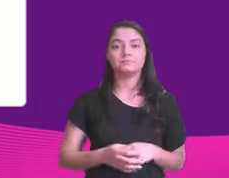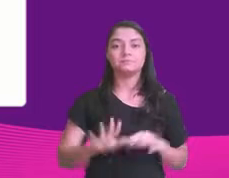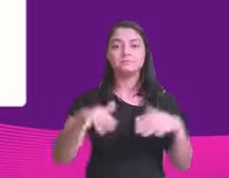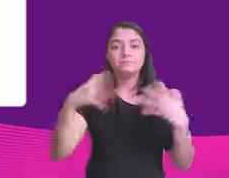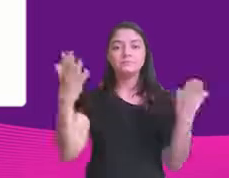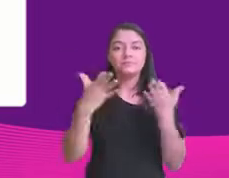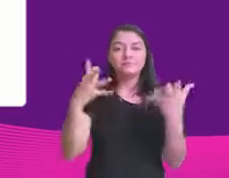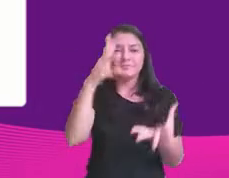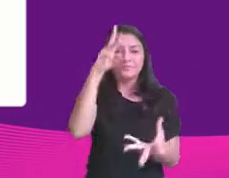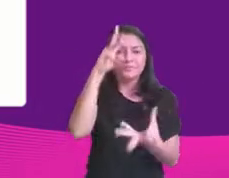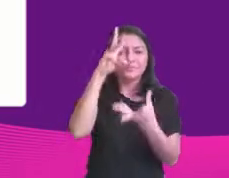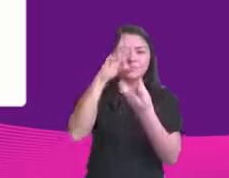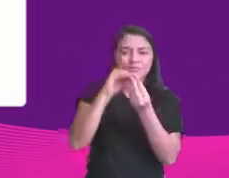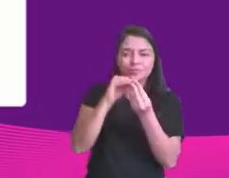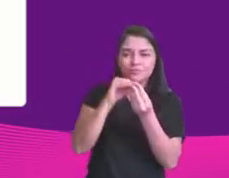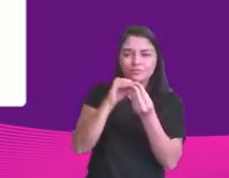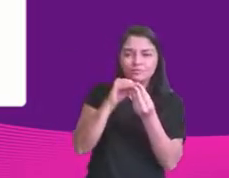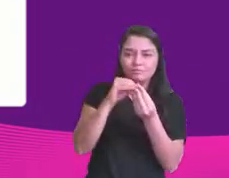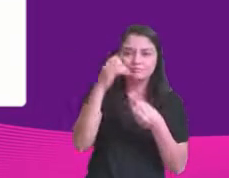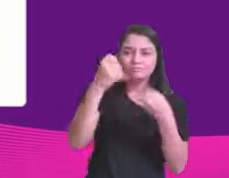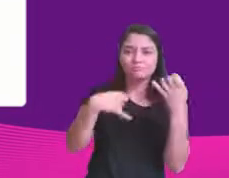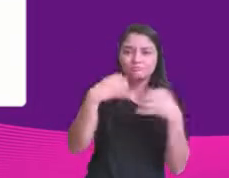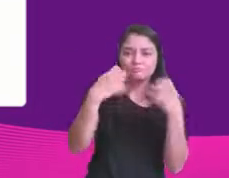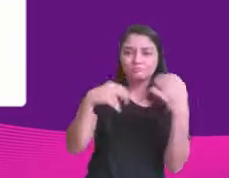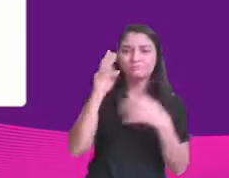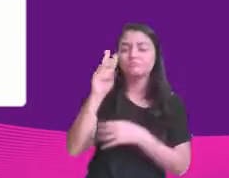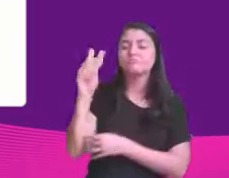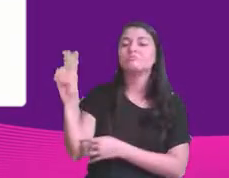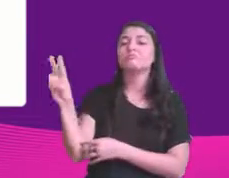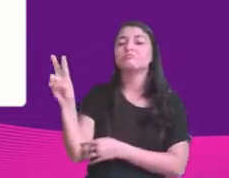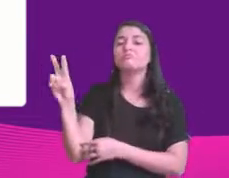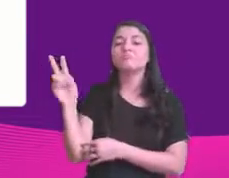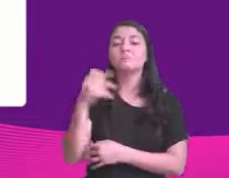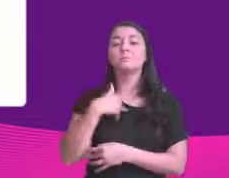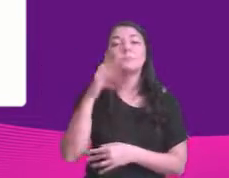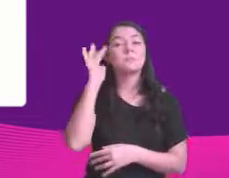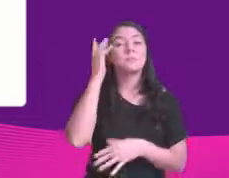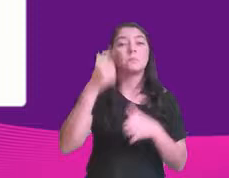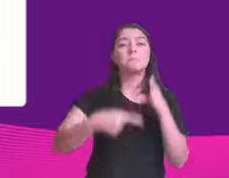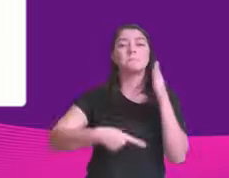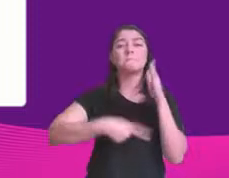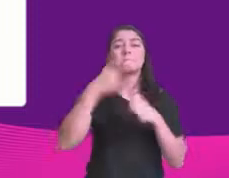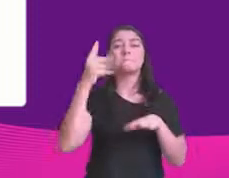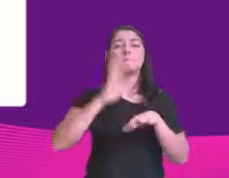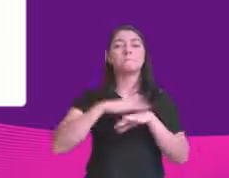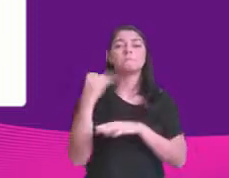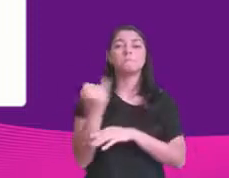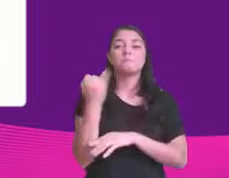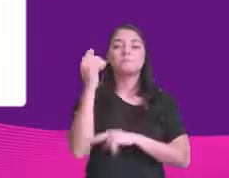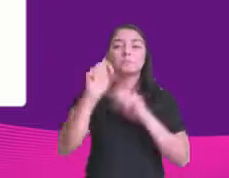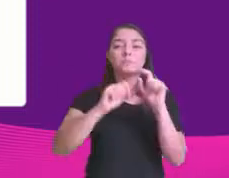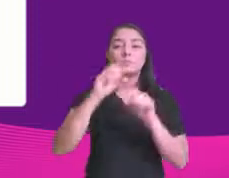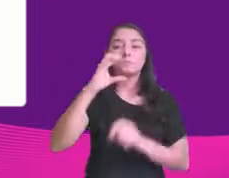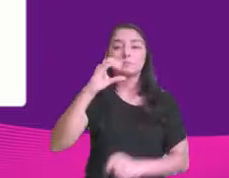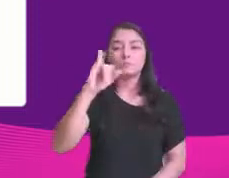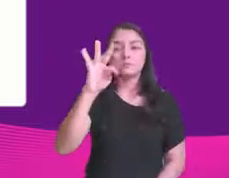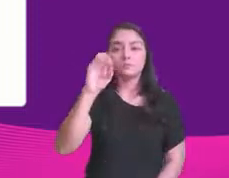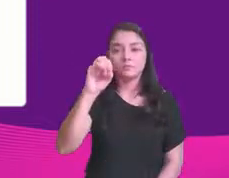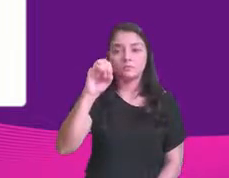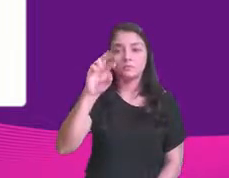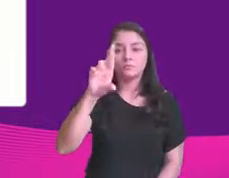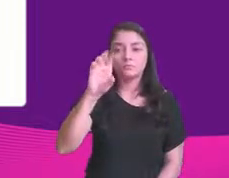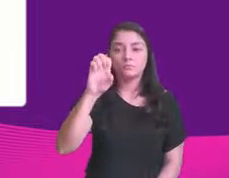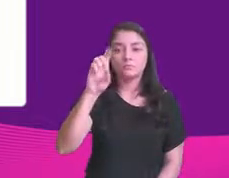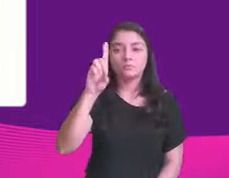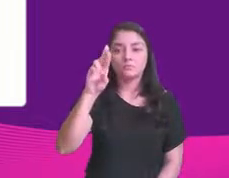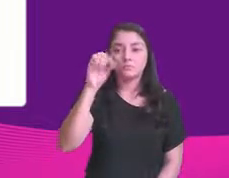resumo de tentar colocar mais ou menos, eu acho que a primeira coisa é frisar aqui A citorredução, ela tem um papel mais